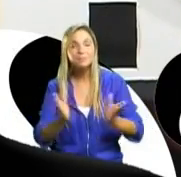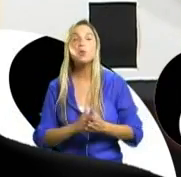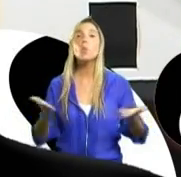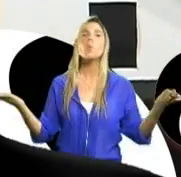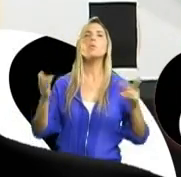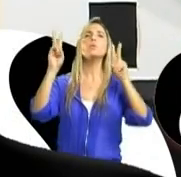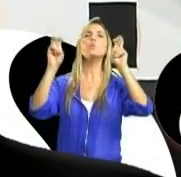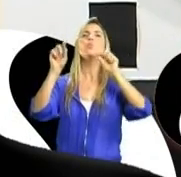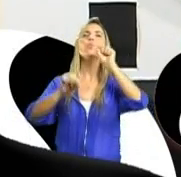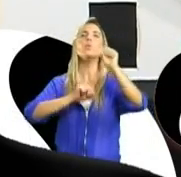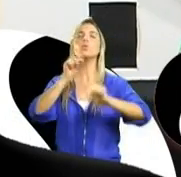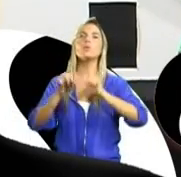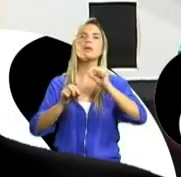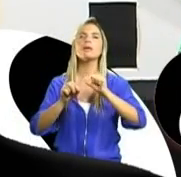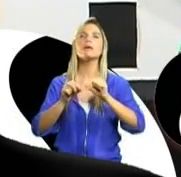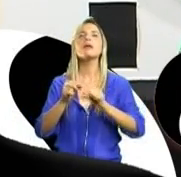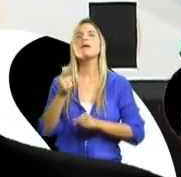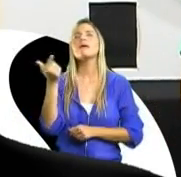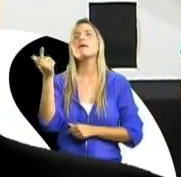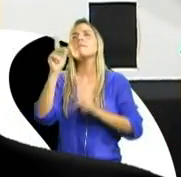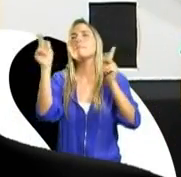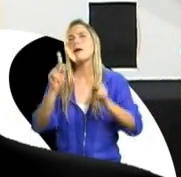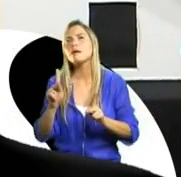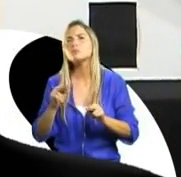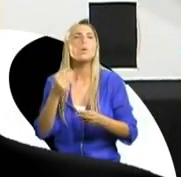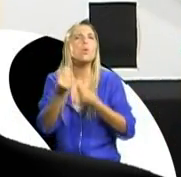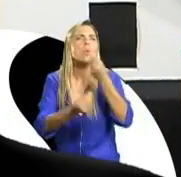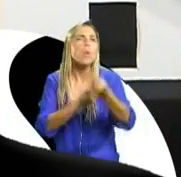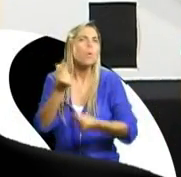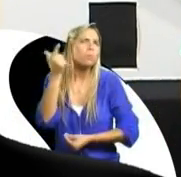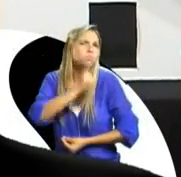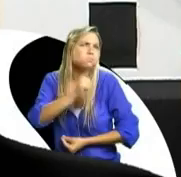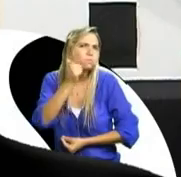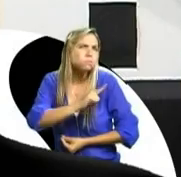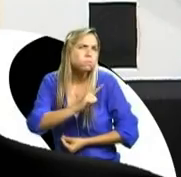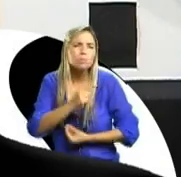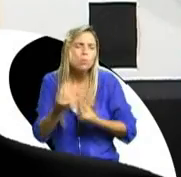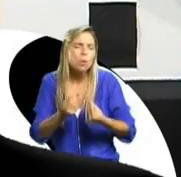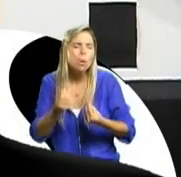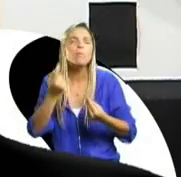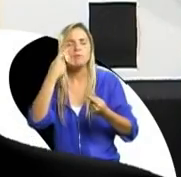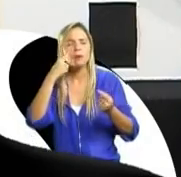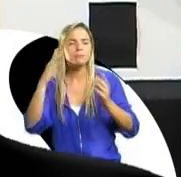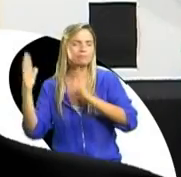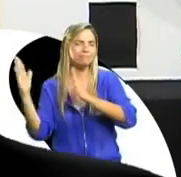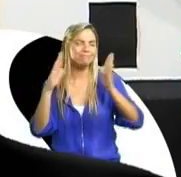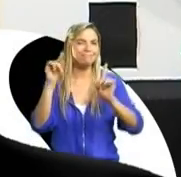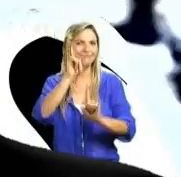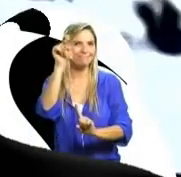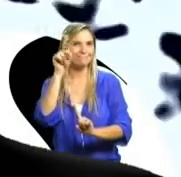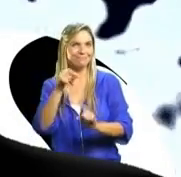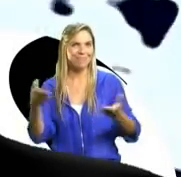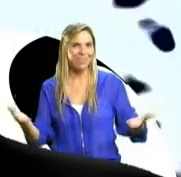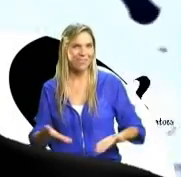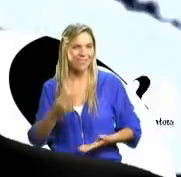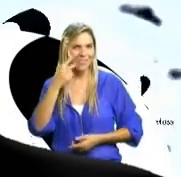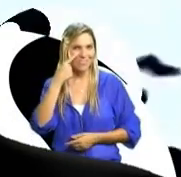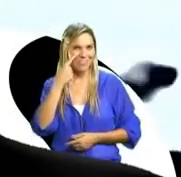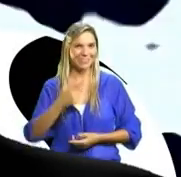a construção da paz. Quer saber mais sobre esse assunto? Acompanhe agora o programa Questões.